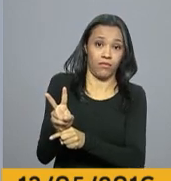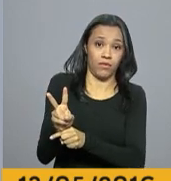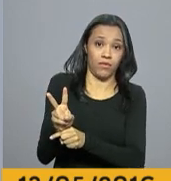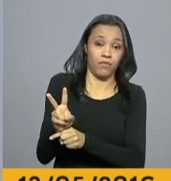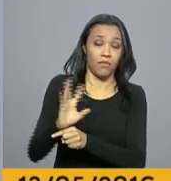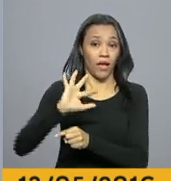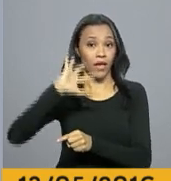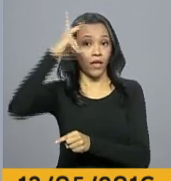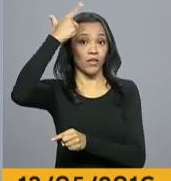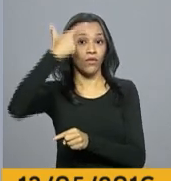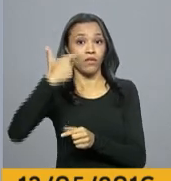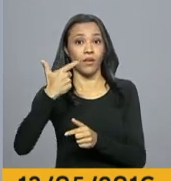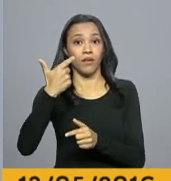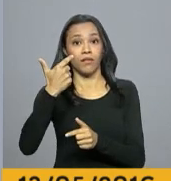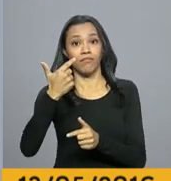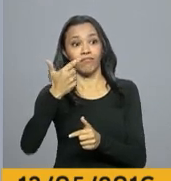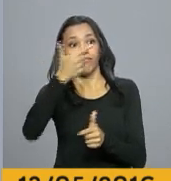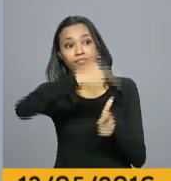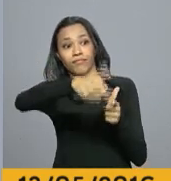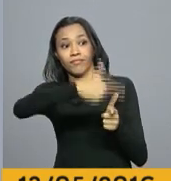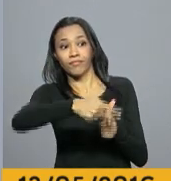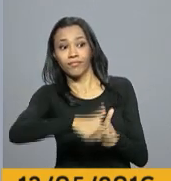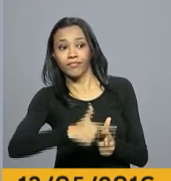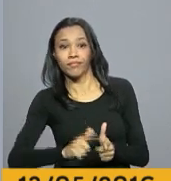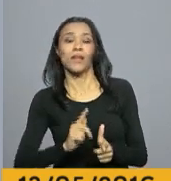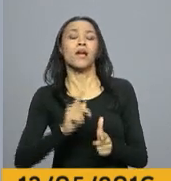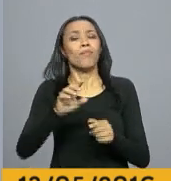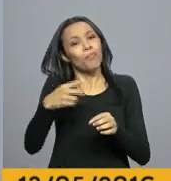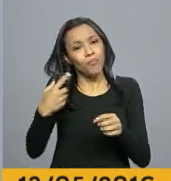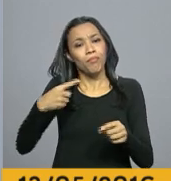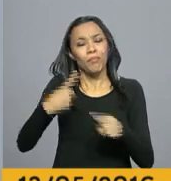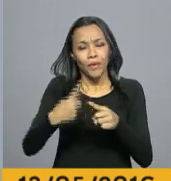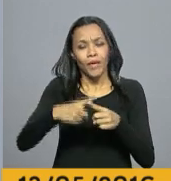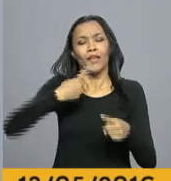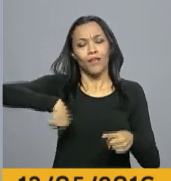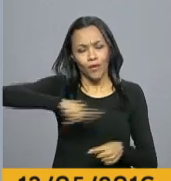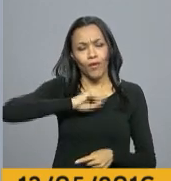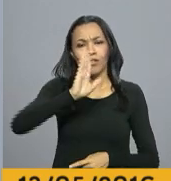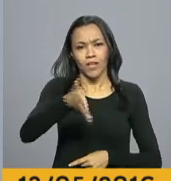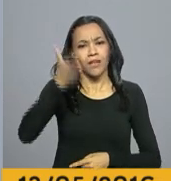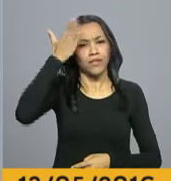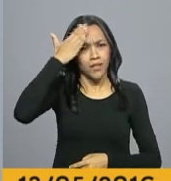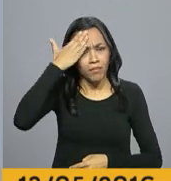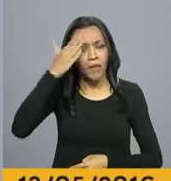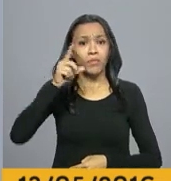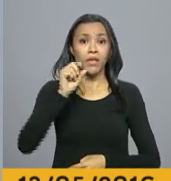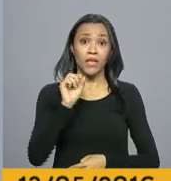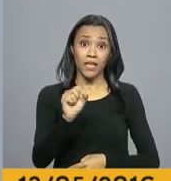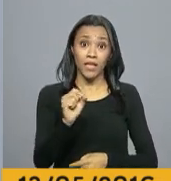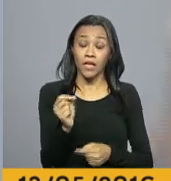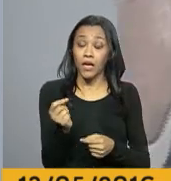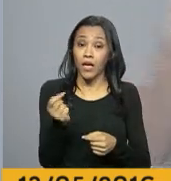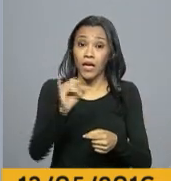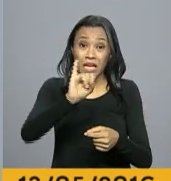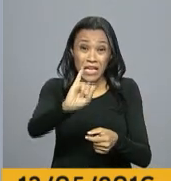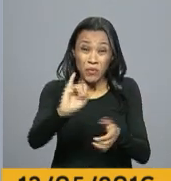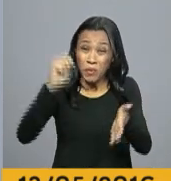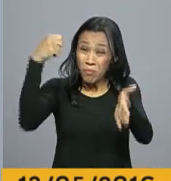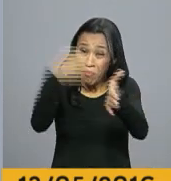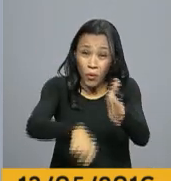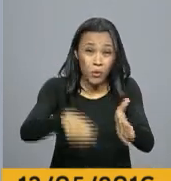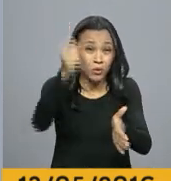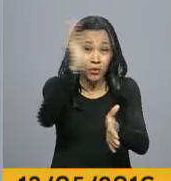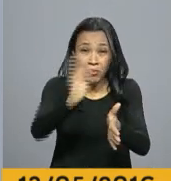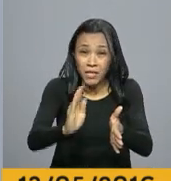novo sabemos que o nível de tributação já é elevado e que isso é um fator negativo pro crescimento econômico um nível de